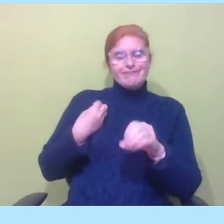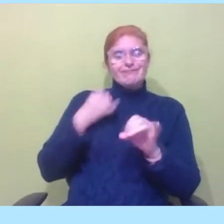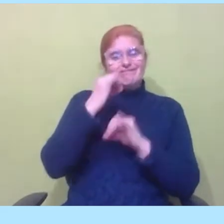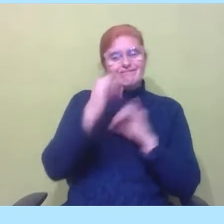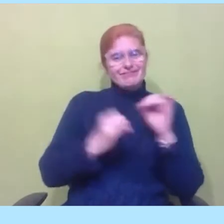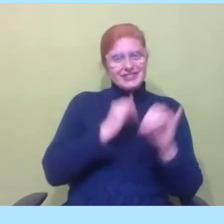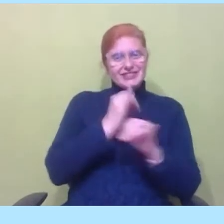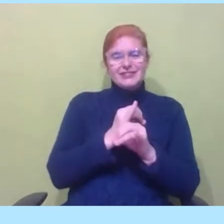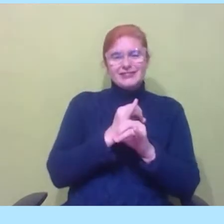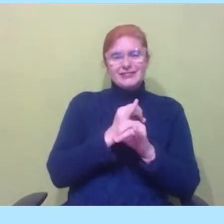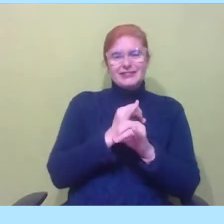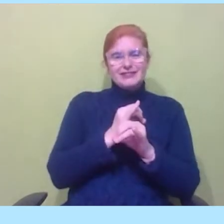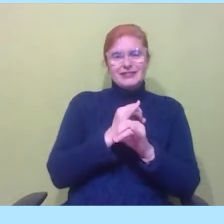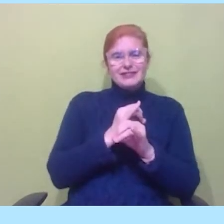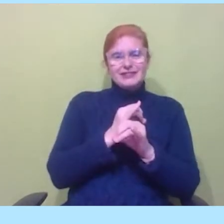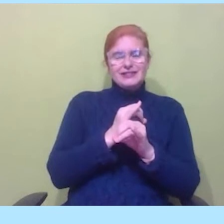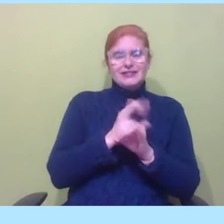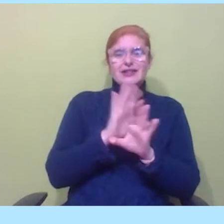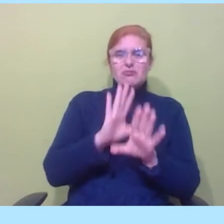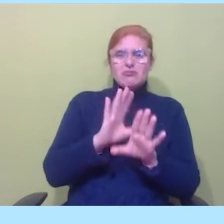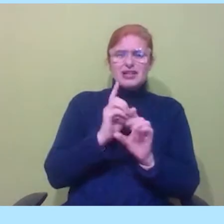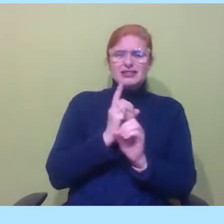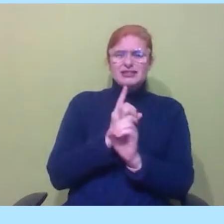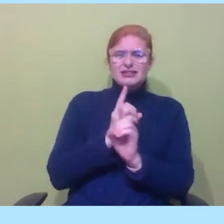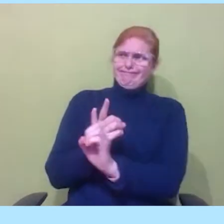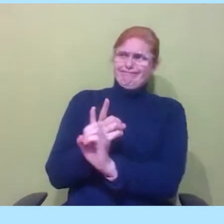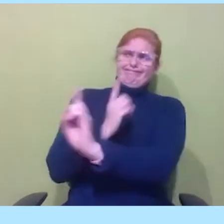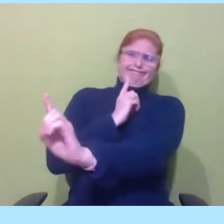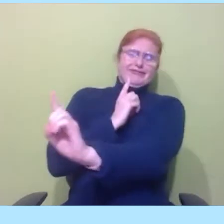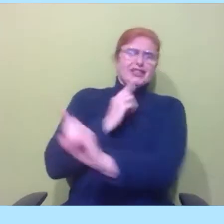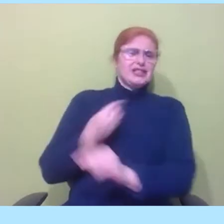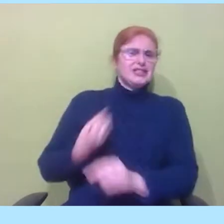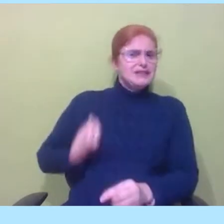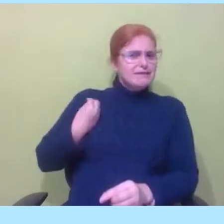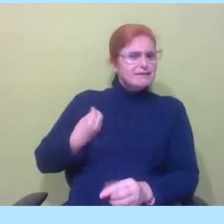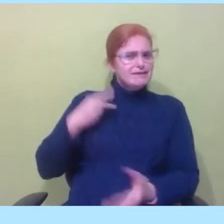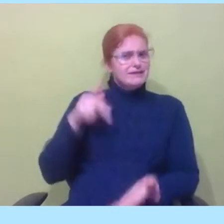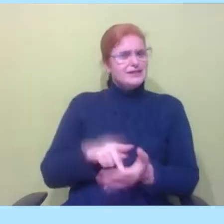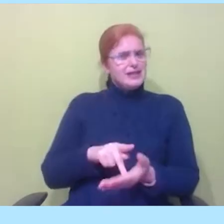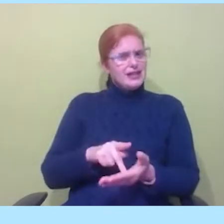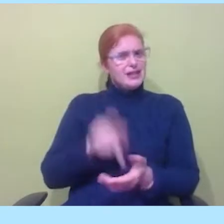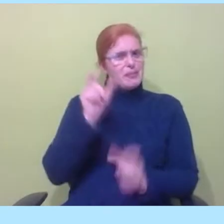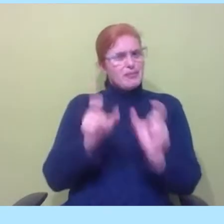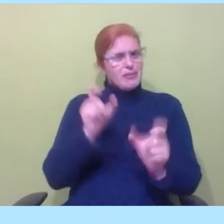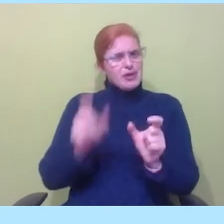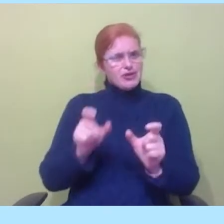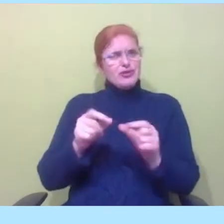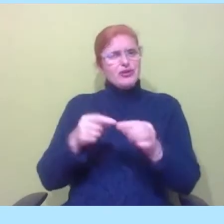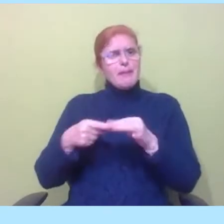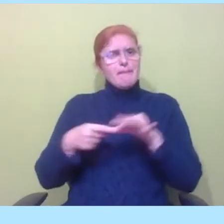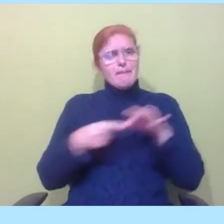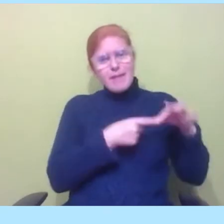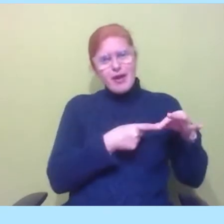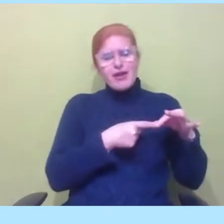distante da maior parte da realidade das pessoas aqui na periferia de Diadema.